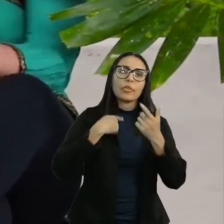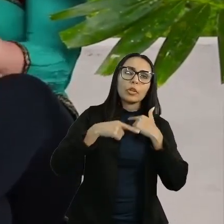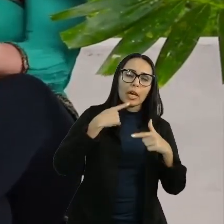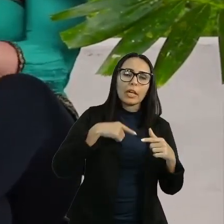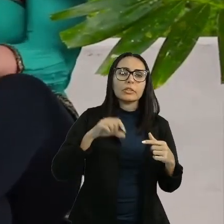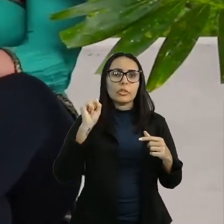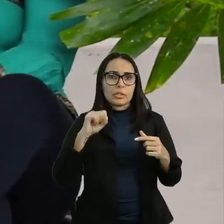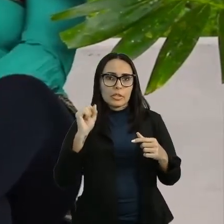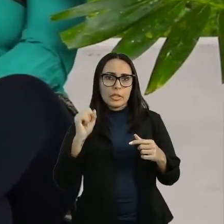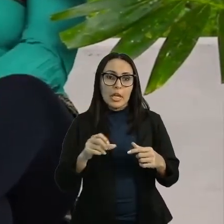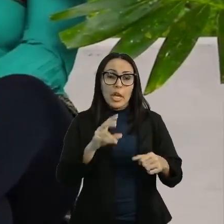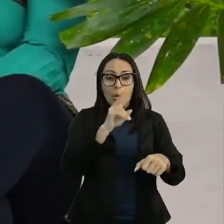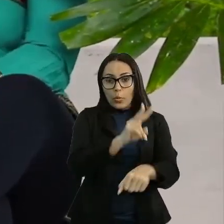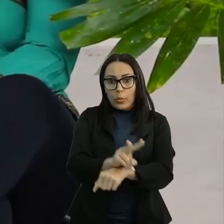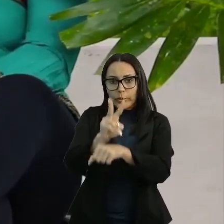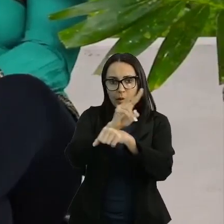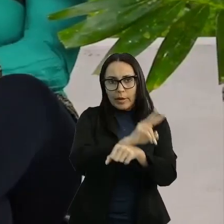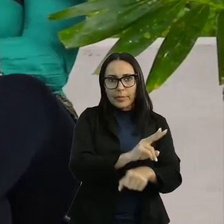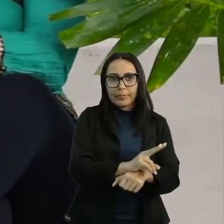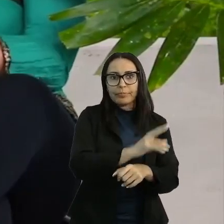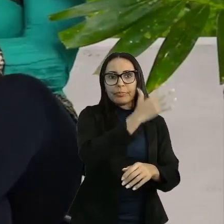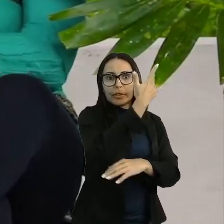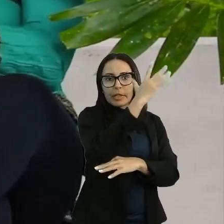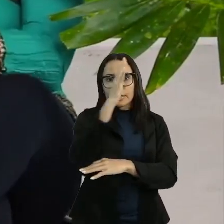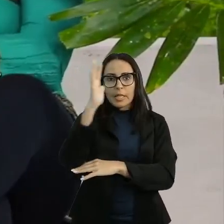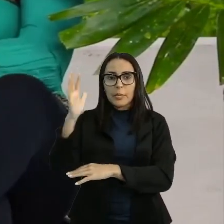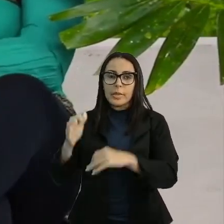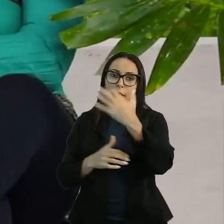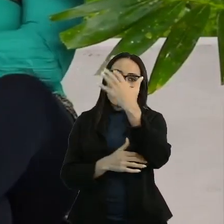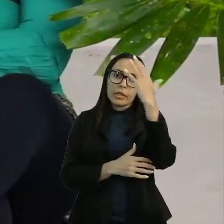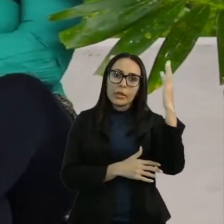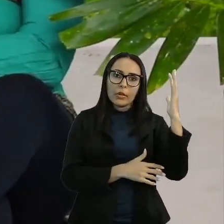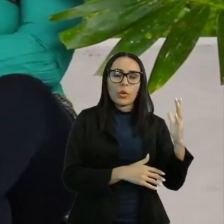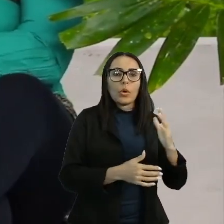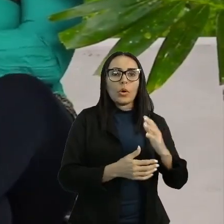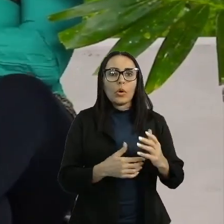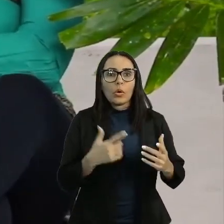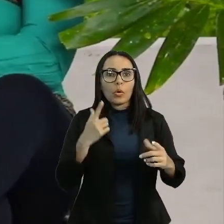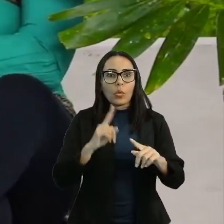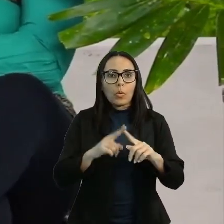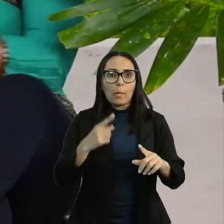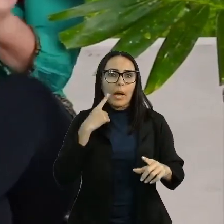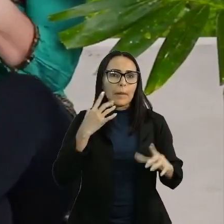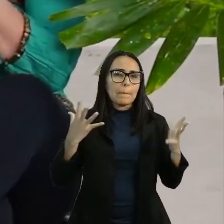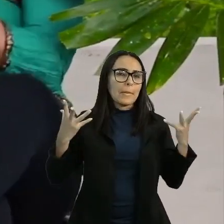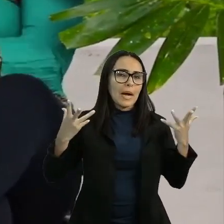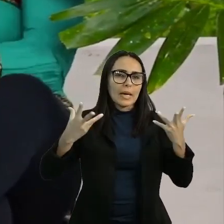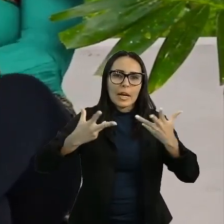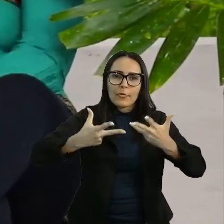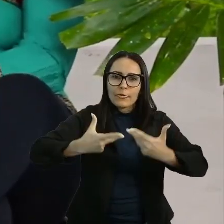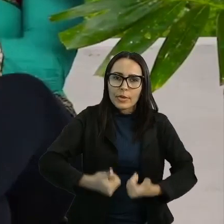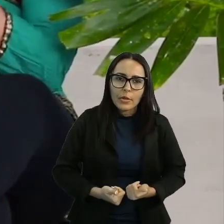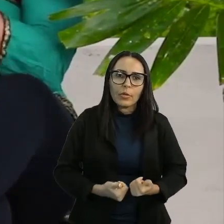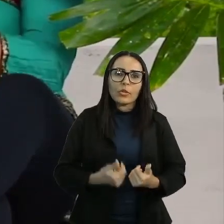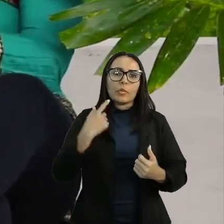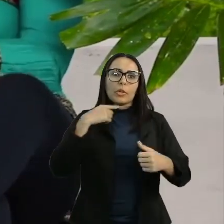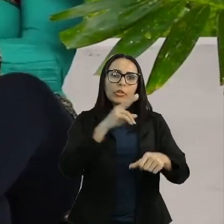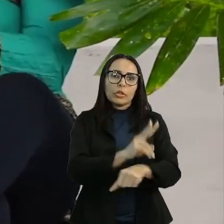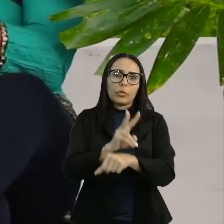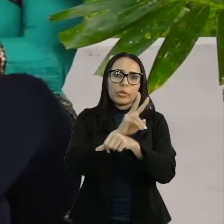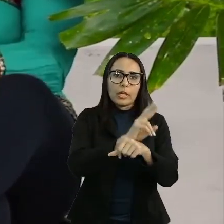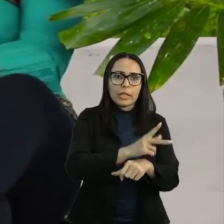da filosofia de Bhakti Yoga. Bhakti significa devoção, né? Então, tanto o cantar do Mahamantra, quanto as orações que são feitas no templo,